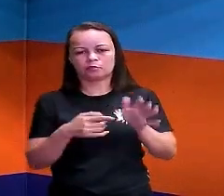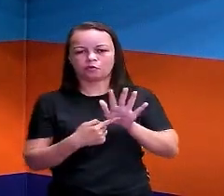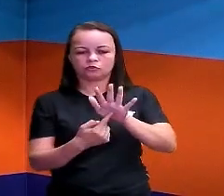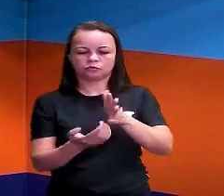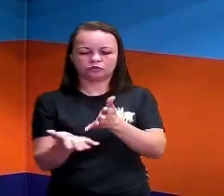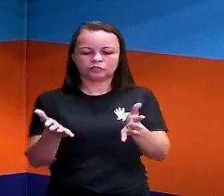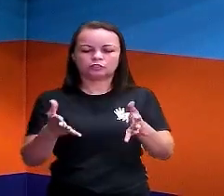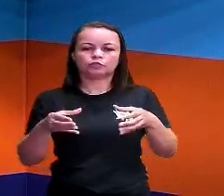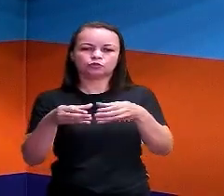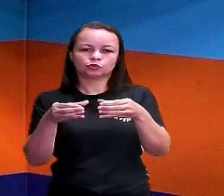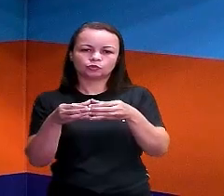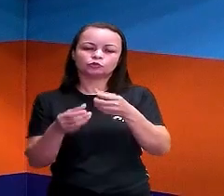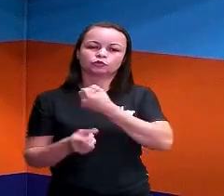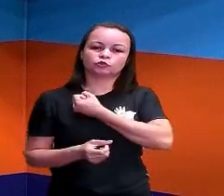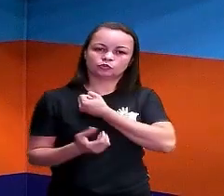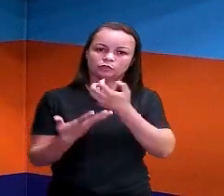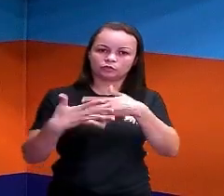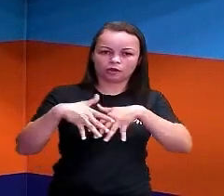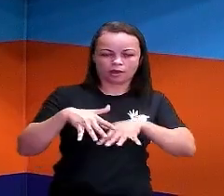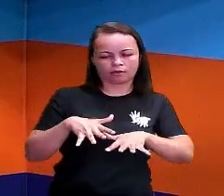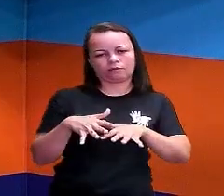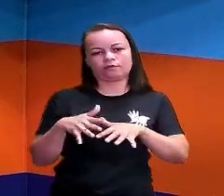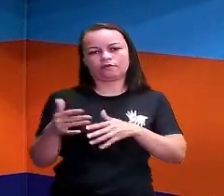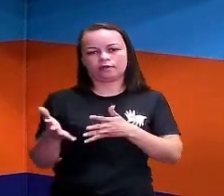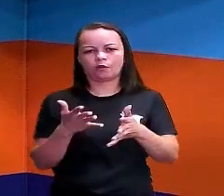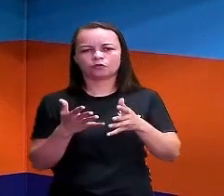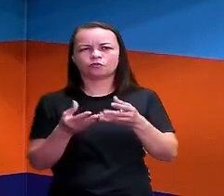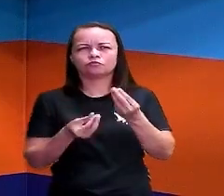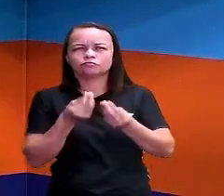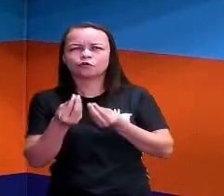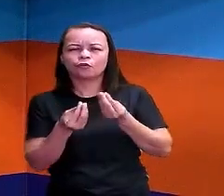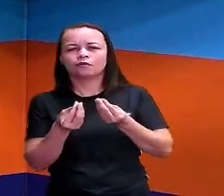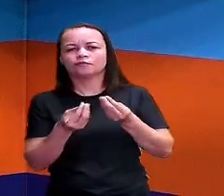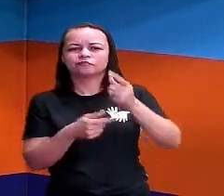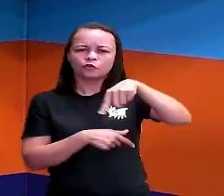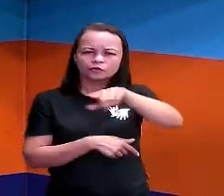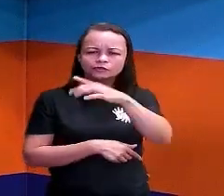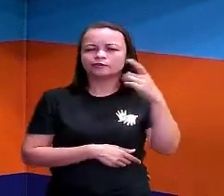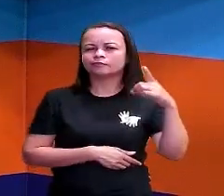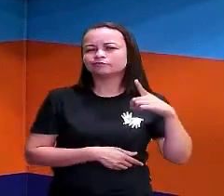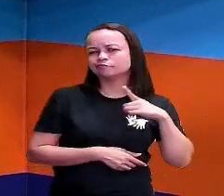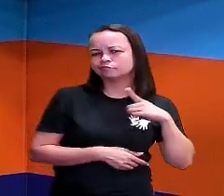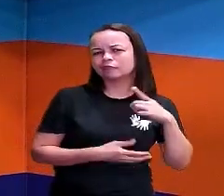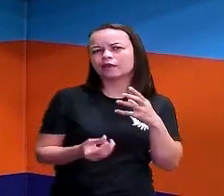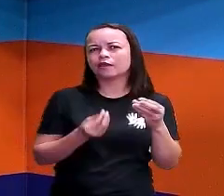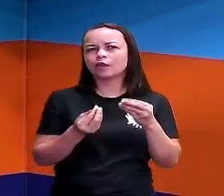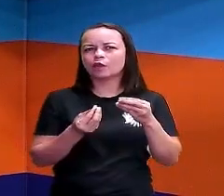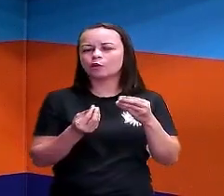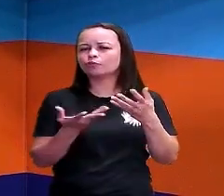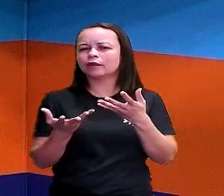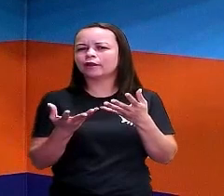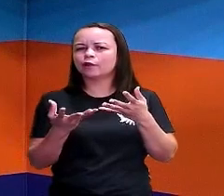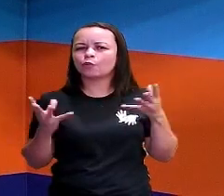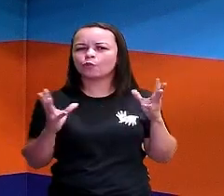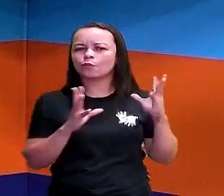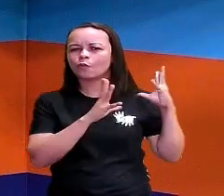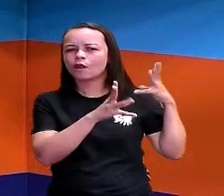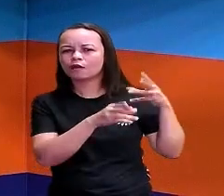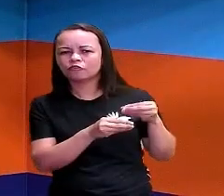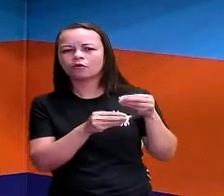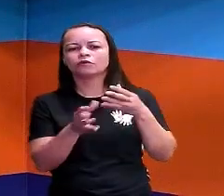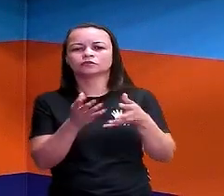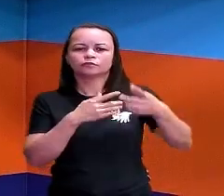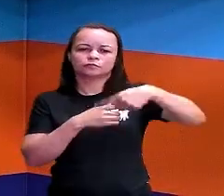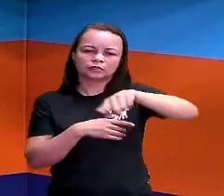dos números naturais, como forma de vocês terem um reforço, né, desse tema